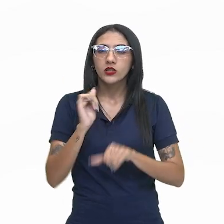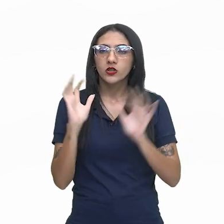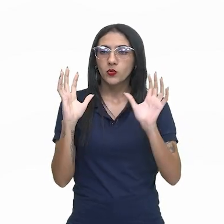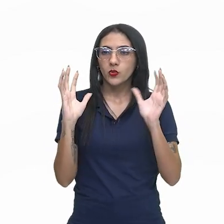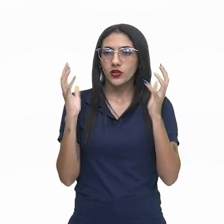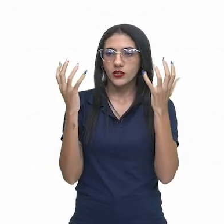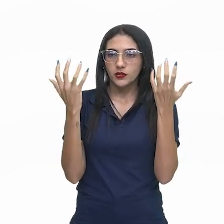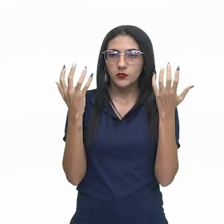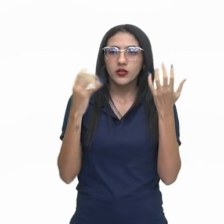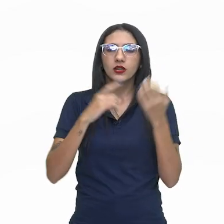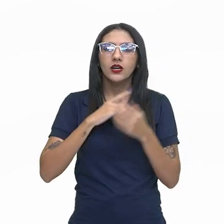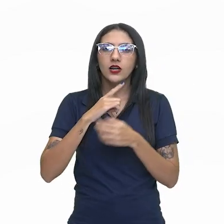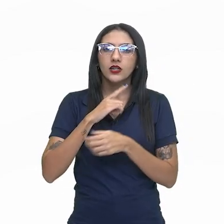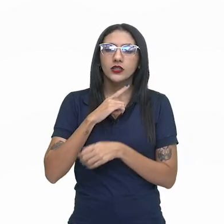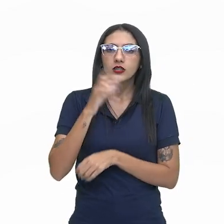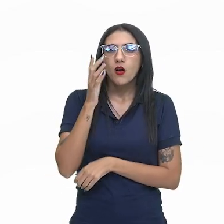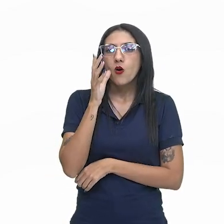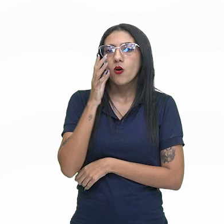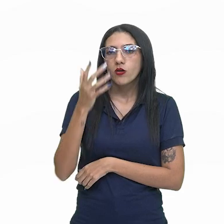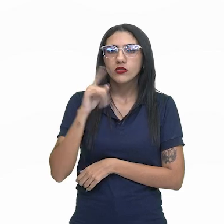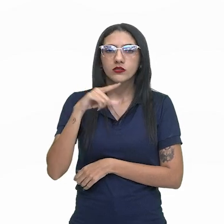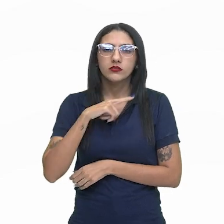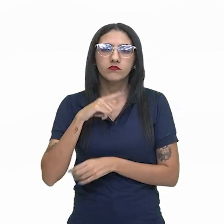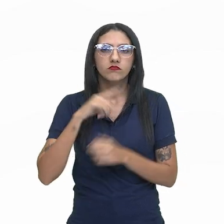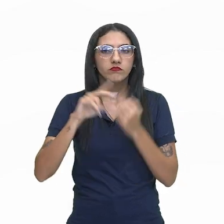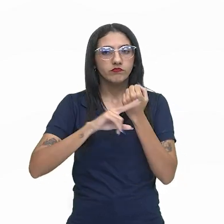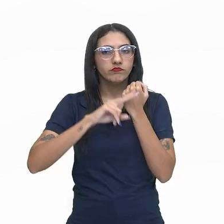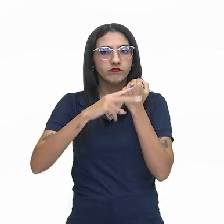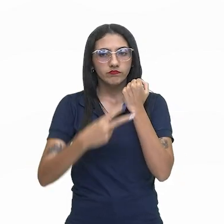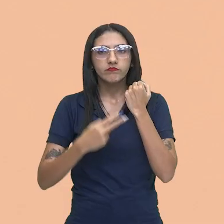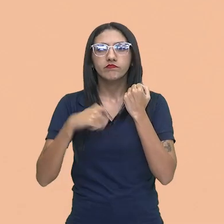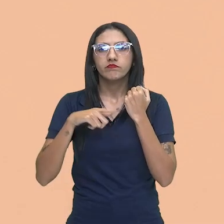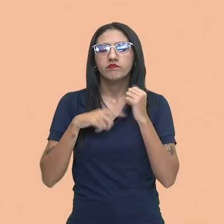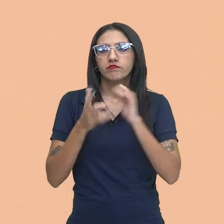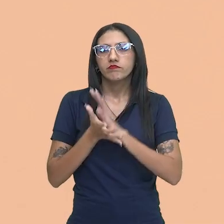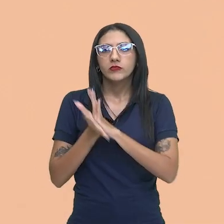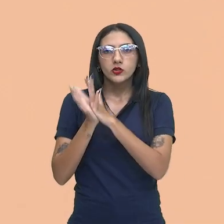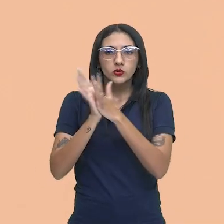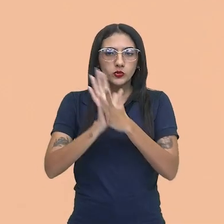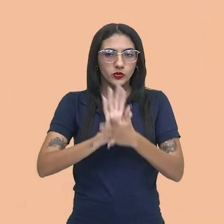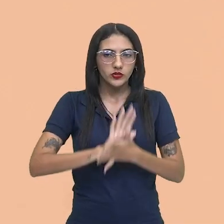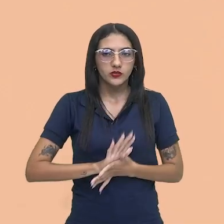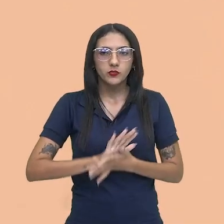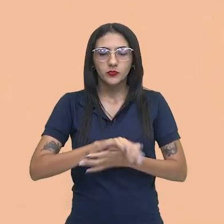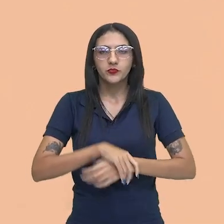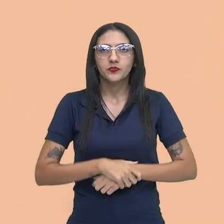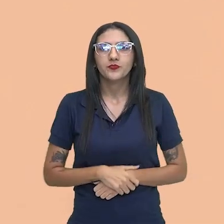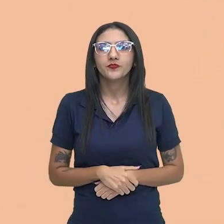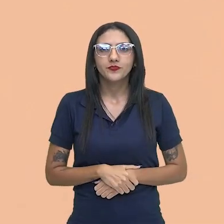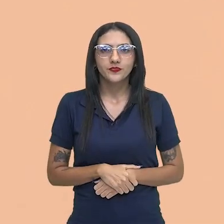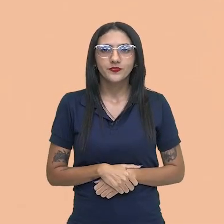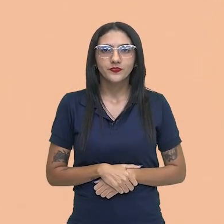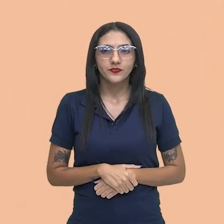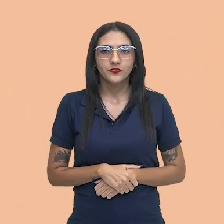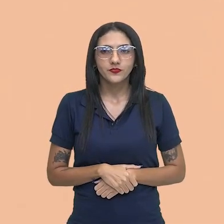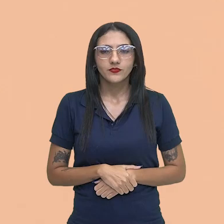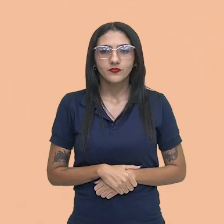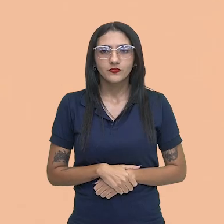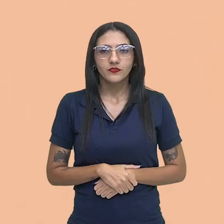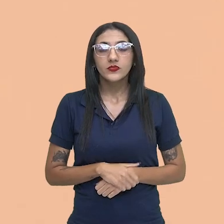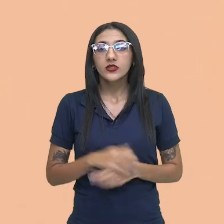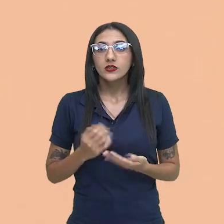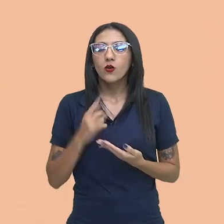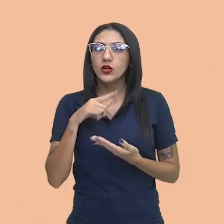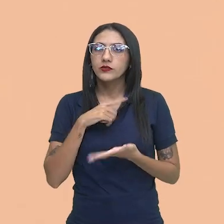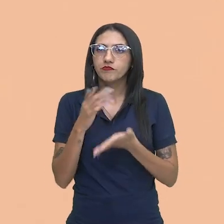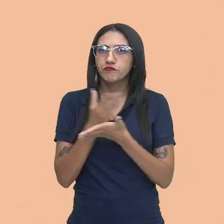gente também pode perceber como consequências, né, dessa destruição dessa camada de ozônio. Então, são alguns dos